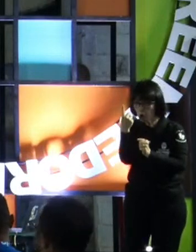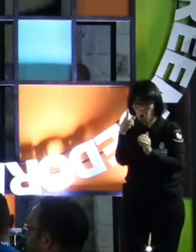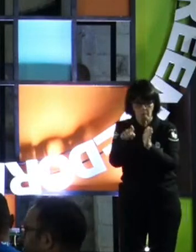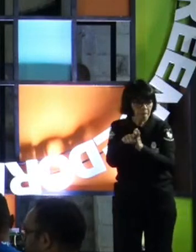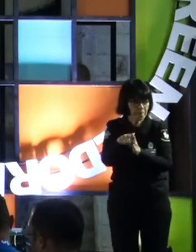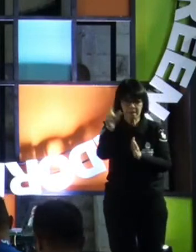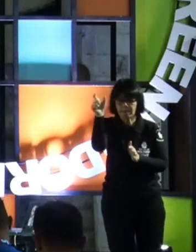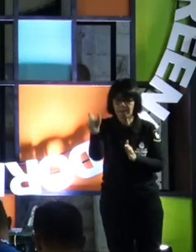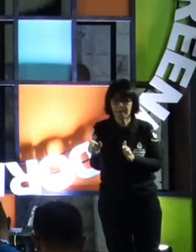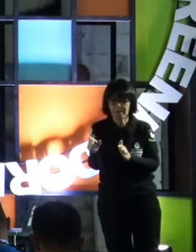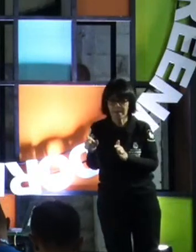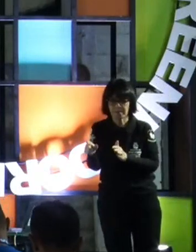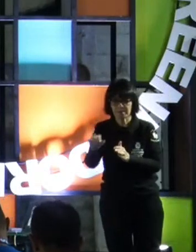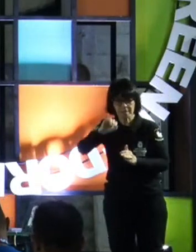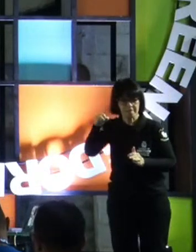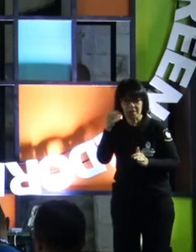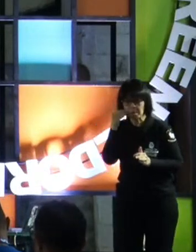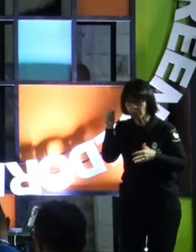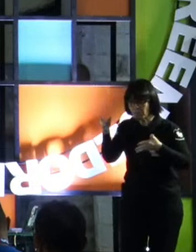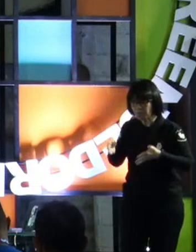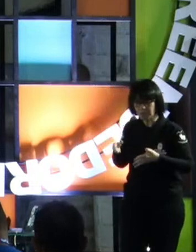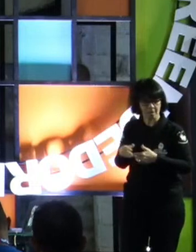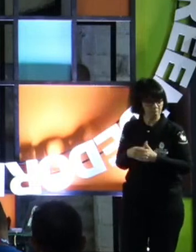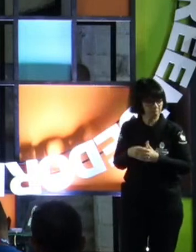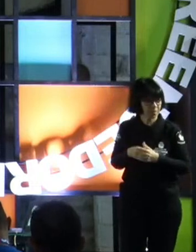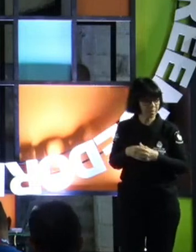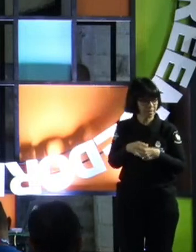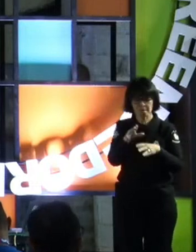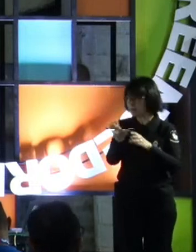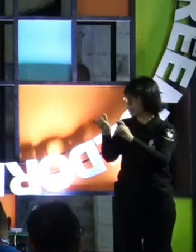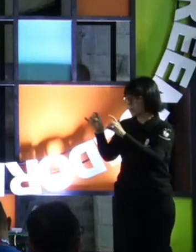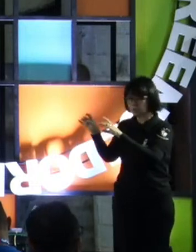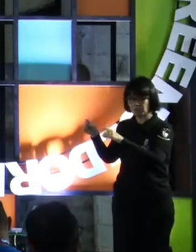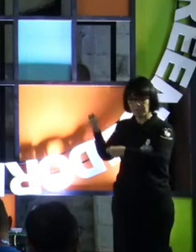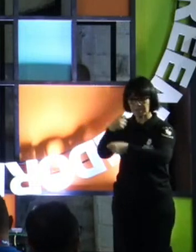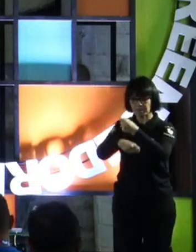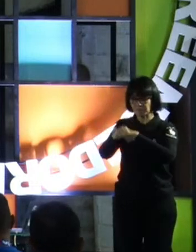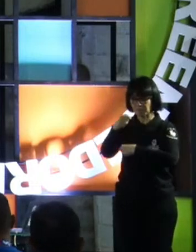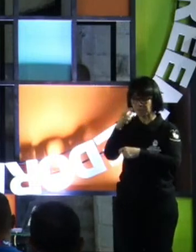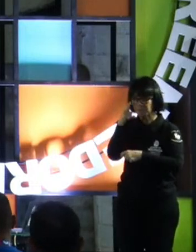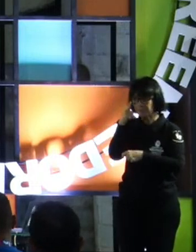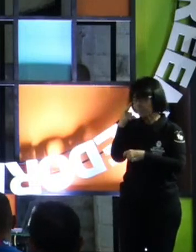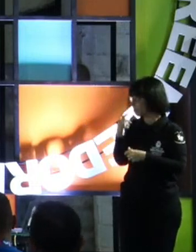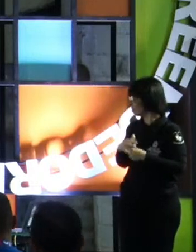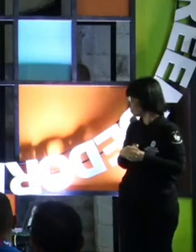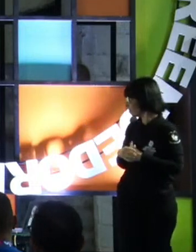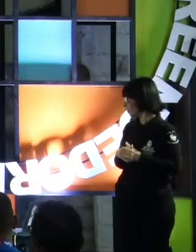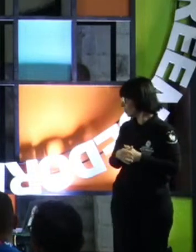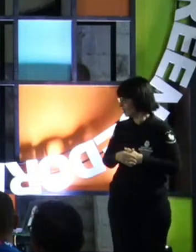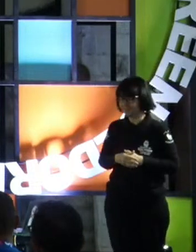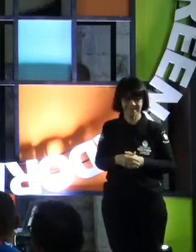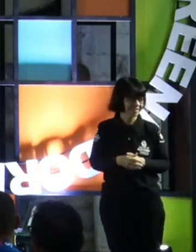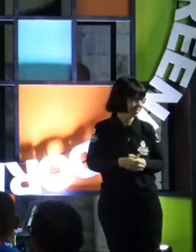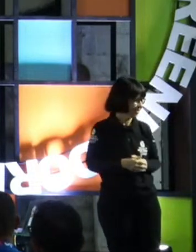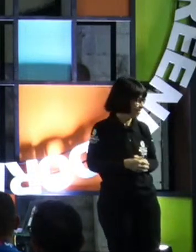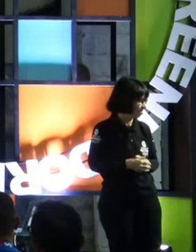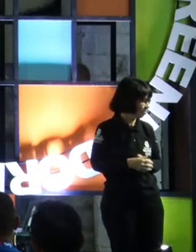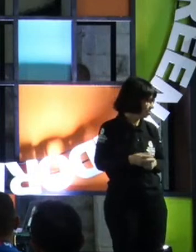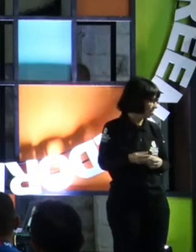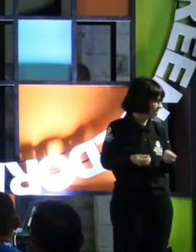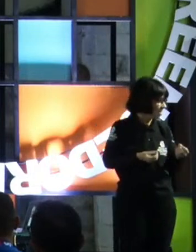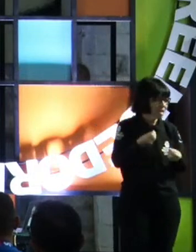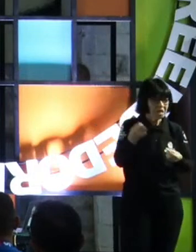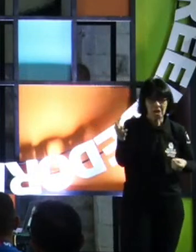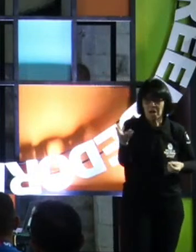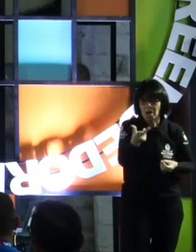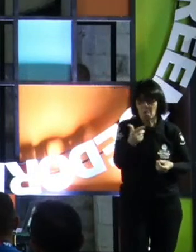Pessoa que vai aproveitar esse momento com o nosso especialista em negócios, sustentabilidade. Não lembro nem qual foi a pergunta que eu fiz. Qual é o futuro Bora. Que